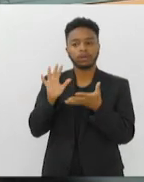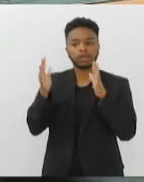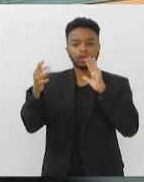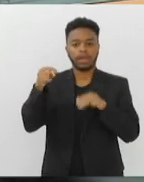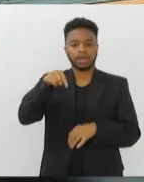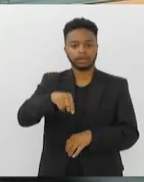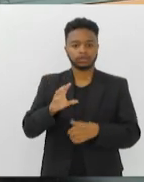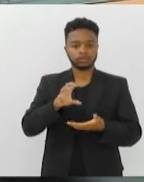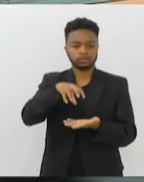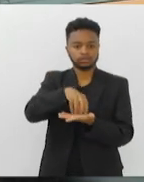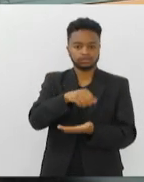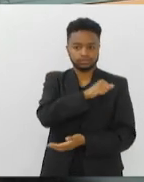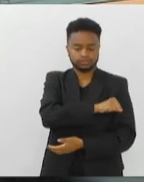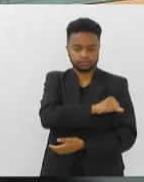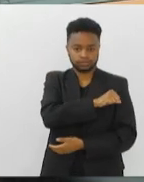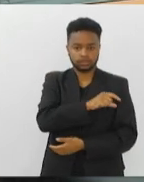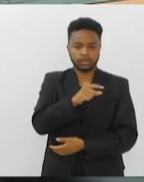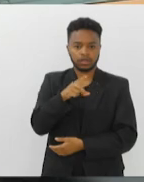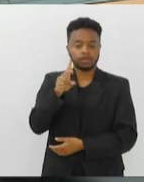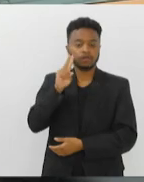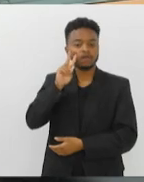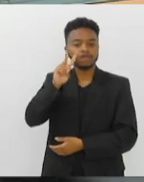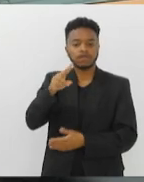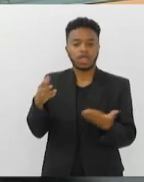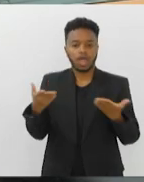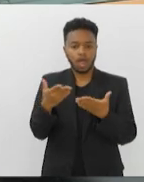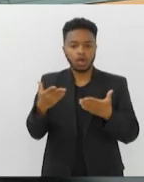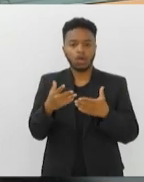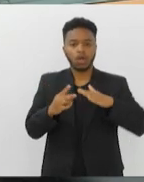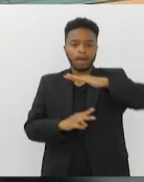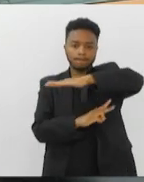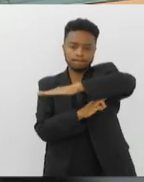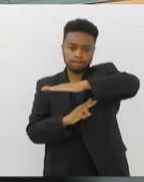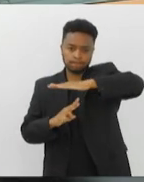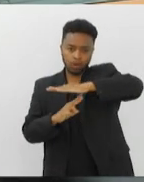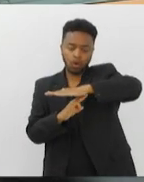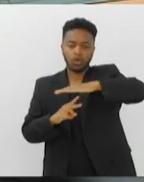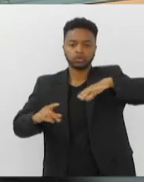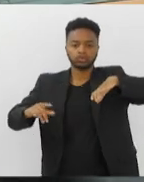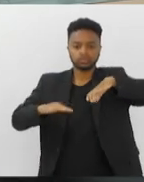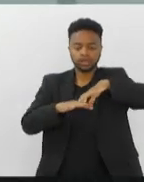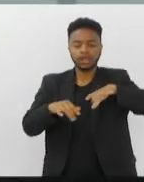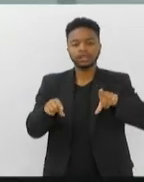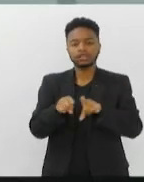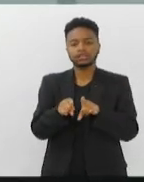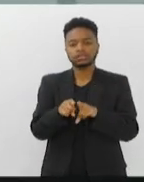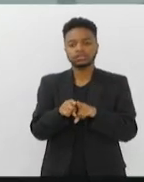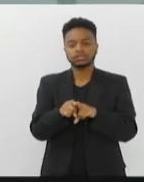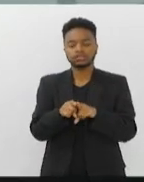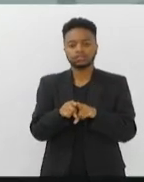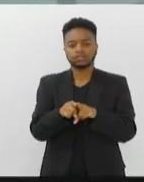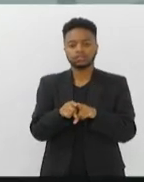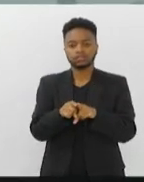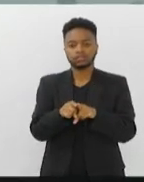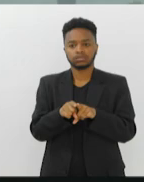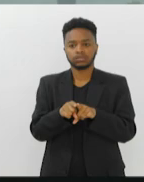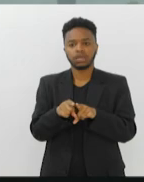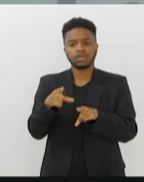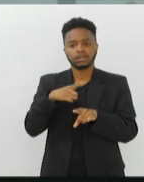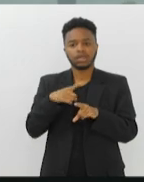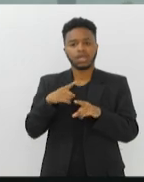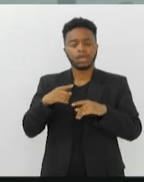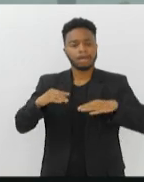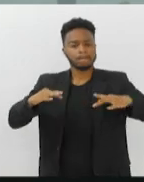no centro do Rio de Janeiro. Você vê imagens aí da Baía de Guanabara, a Ponte Rio-Niterói, com muito